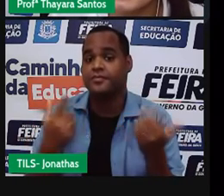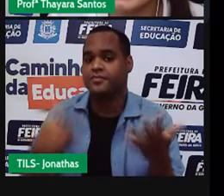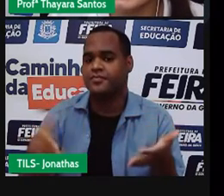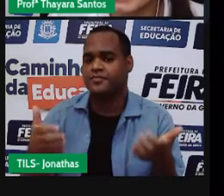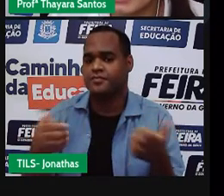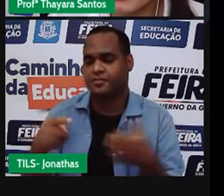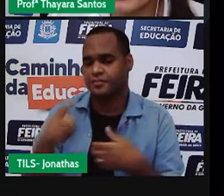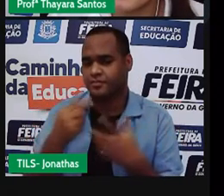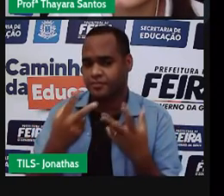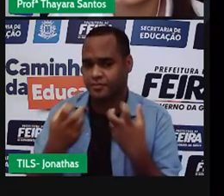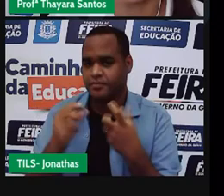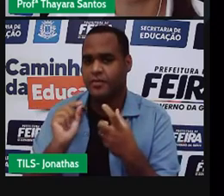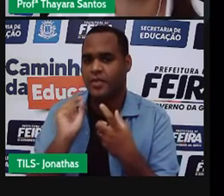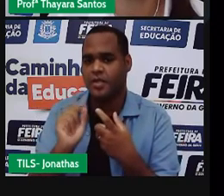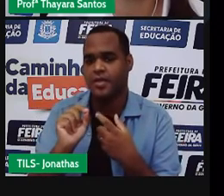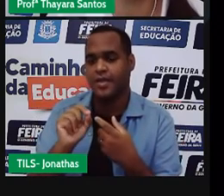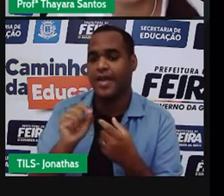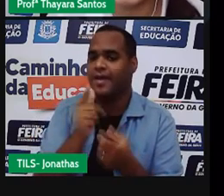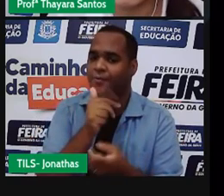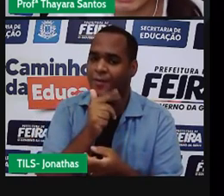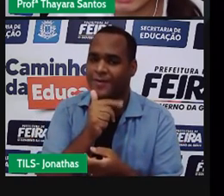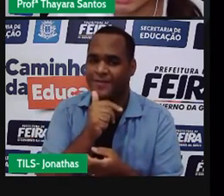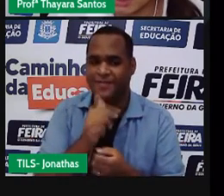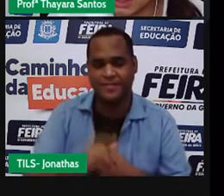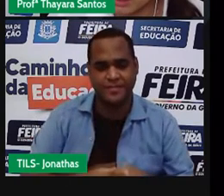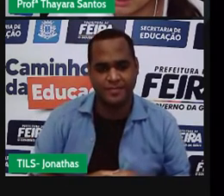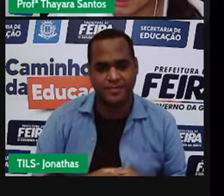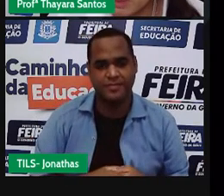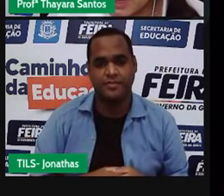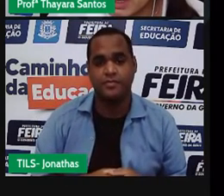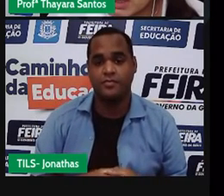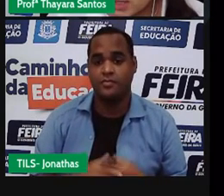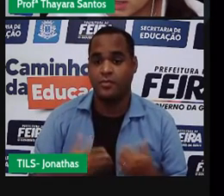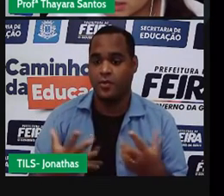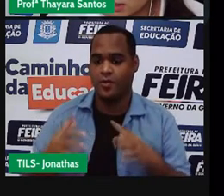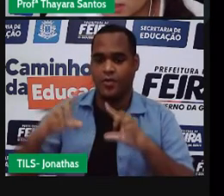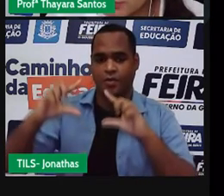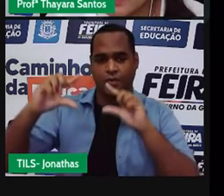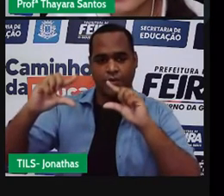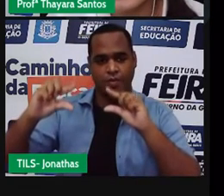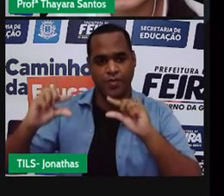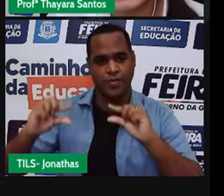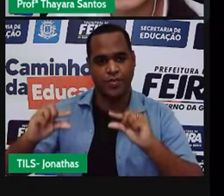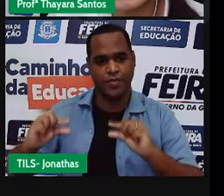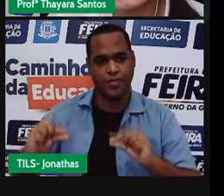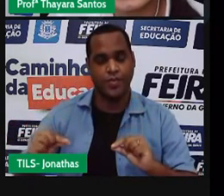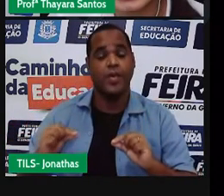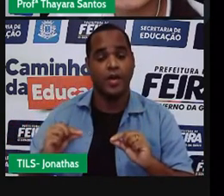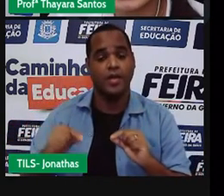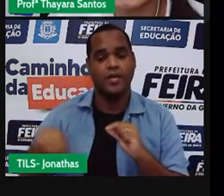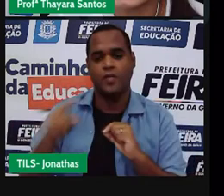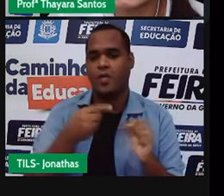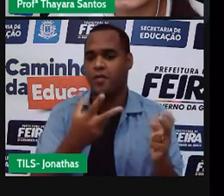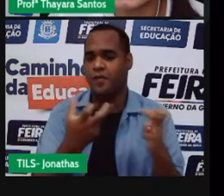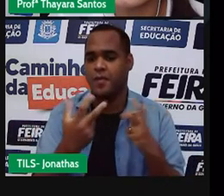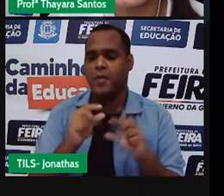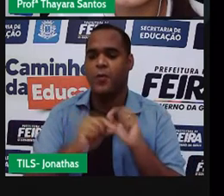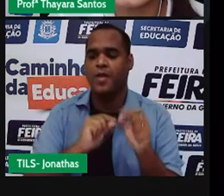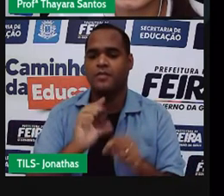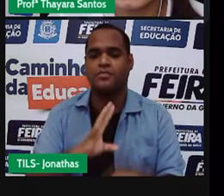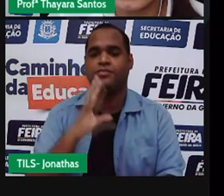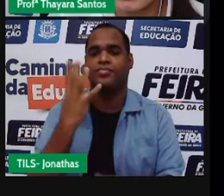gente tem o estado líquido agora eu vou diminuir essa temperatura mais ainda e vamos ver o que é que vai